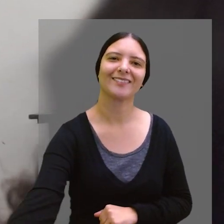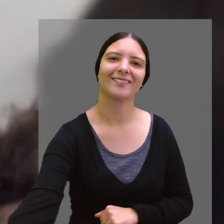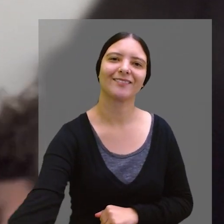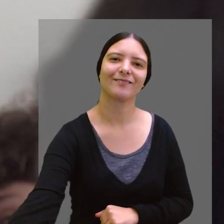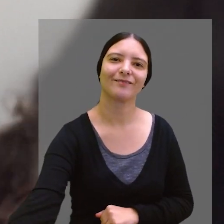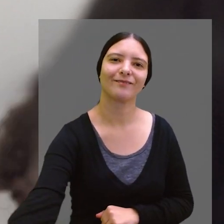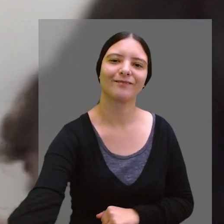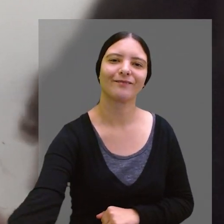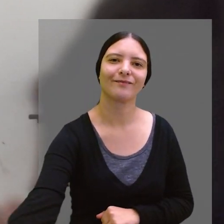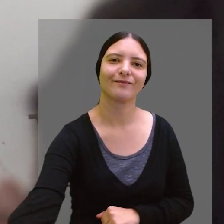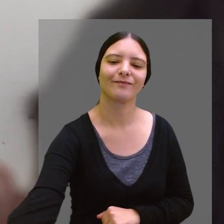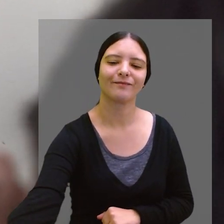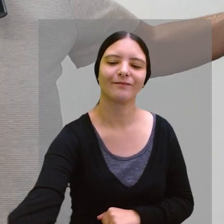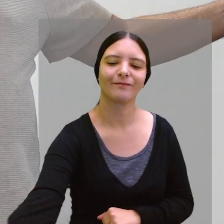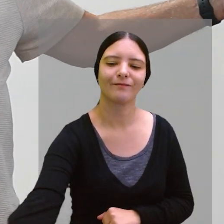Essa